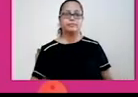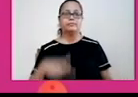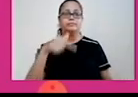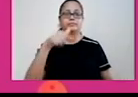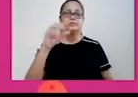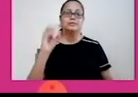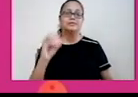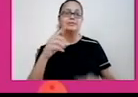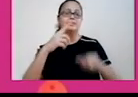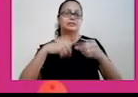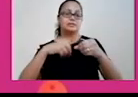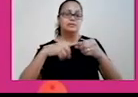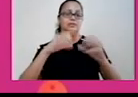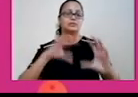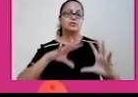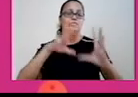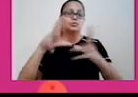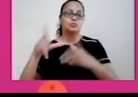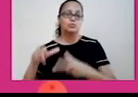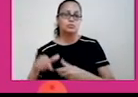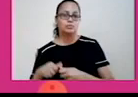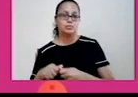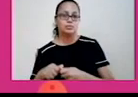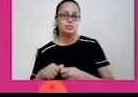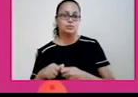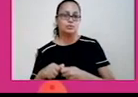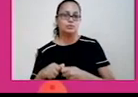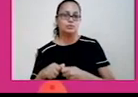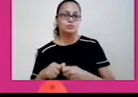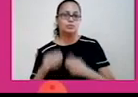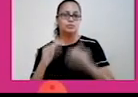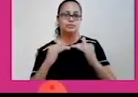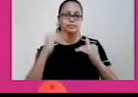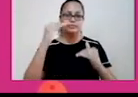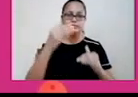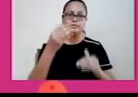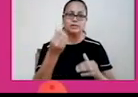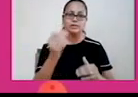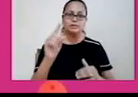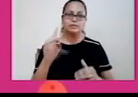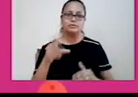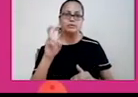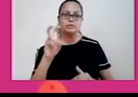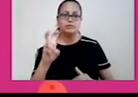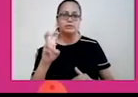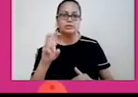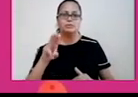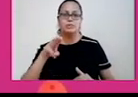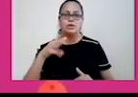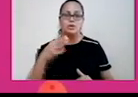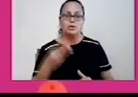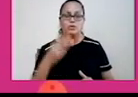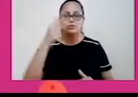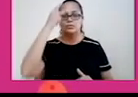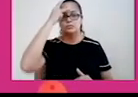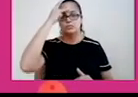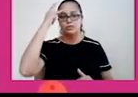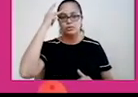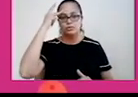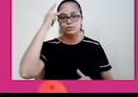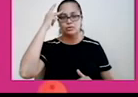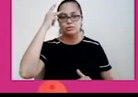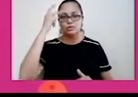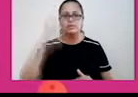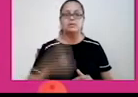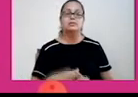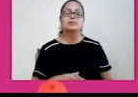70 cidades do mundo com região metropolitana acima de 6,5 milhões de habitantes. Dessas 70 cidades com